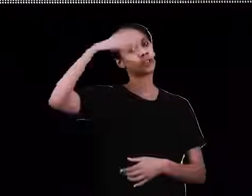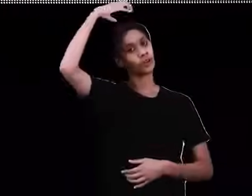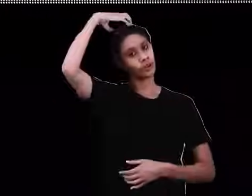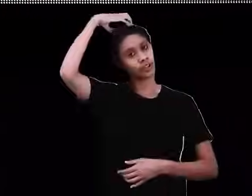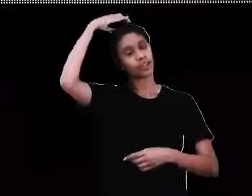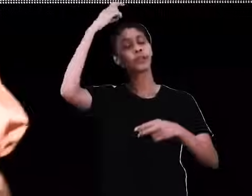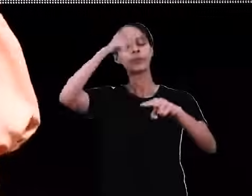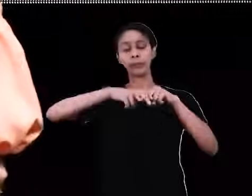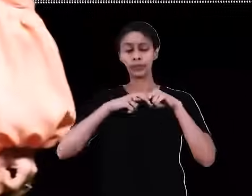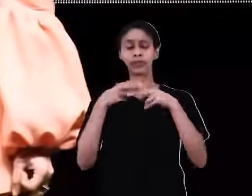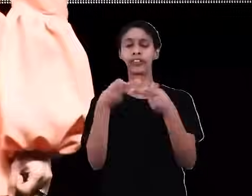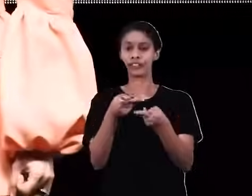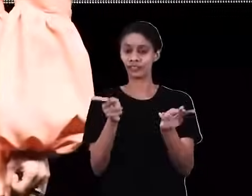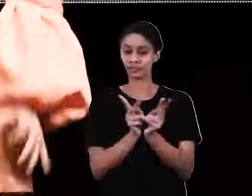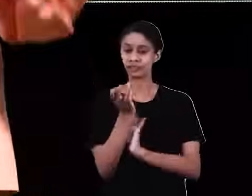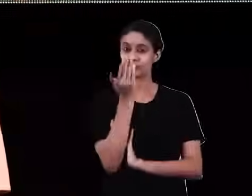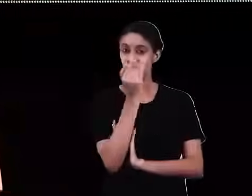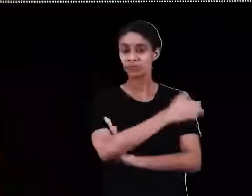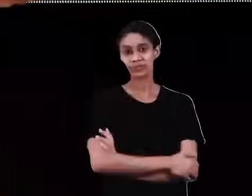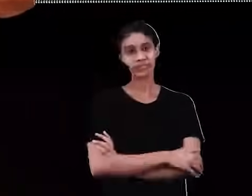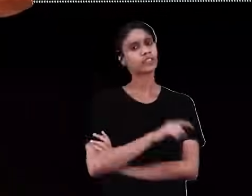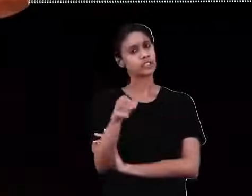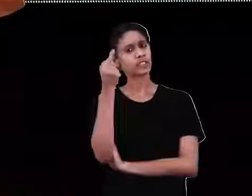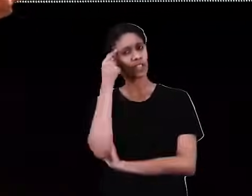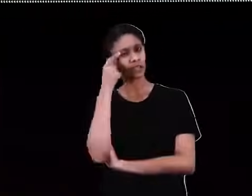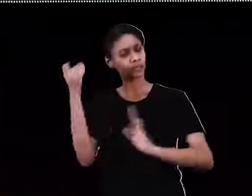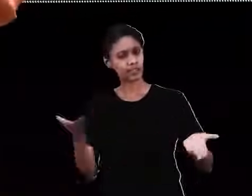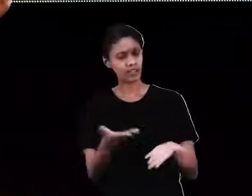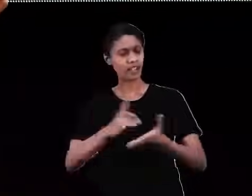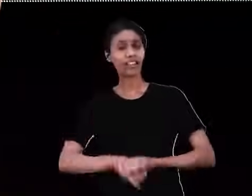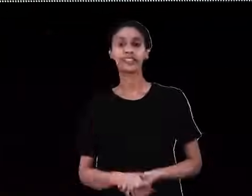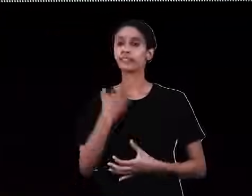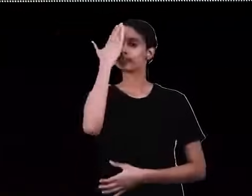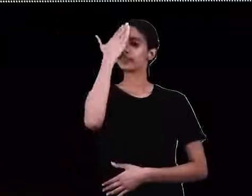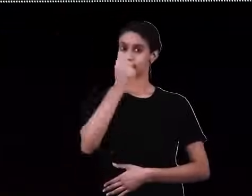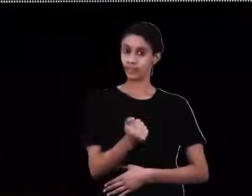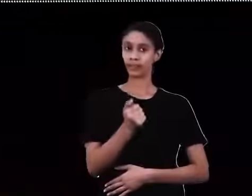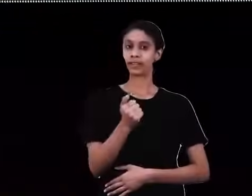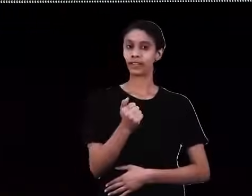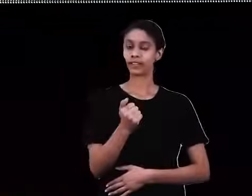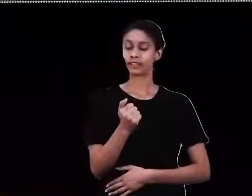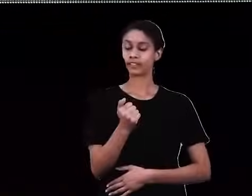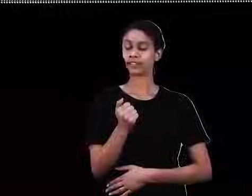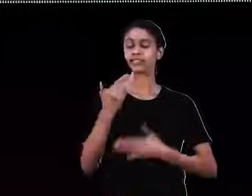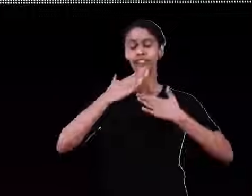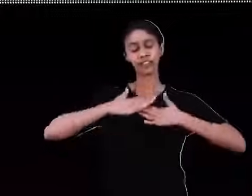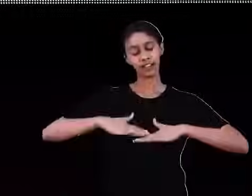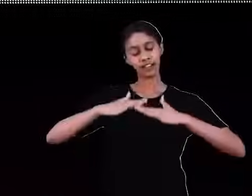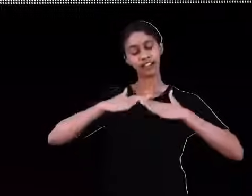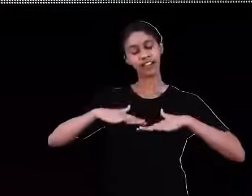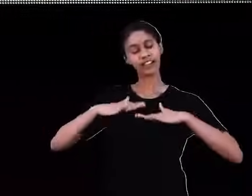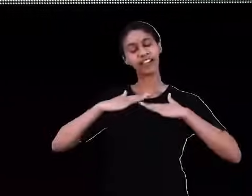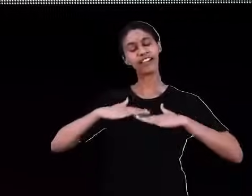causa de um prato de comida. Vocês pararam para pensar? Tamanha sabedoria que a prudência e a calma e a